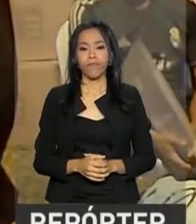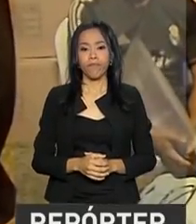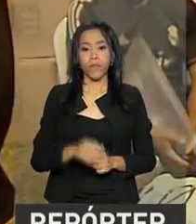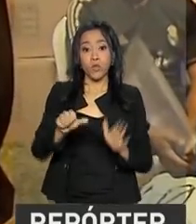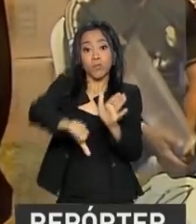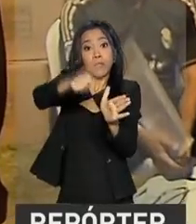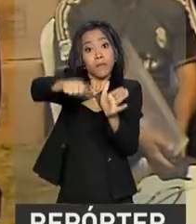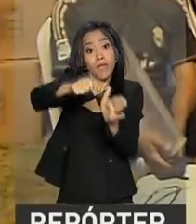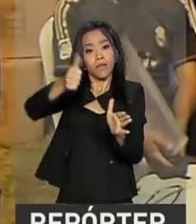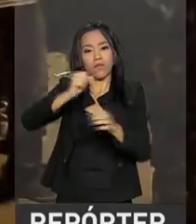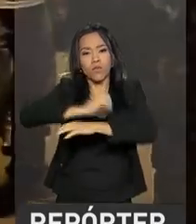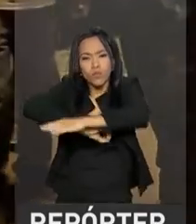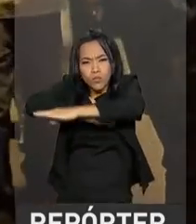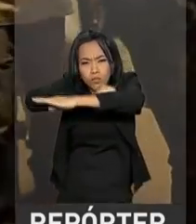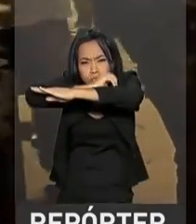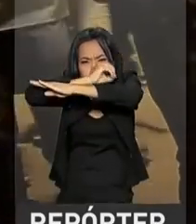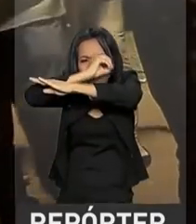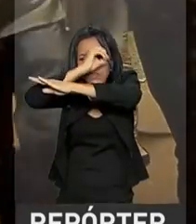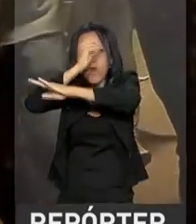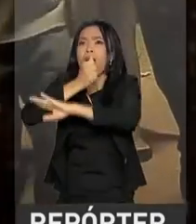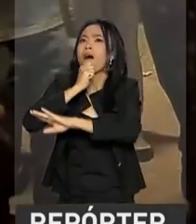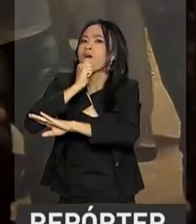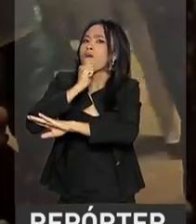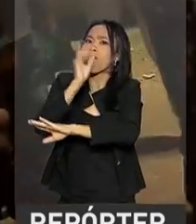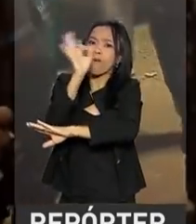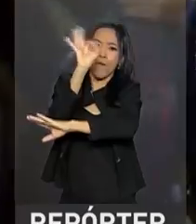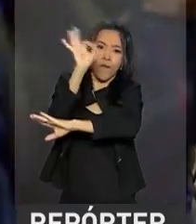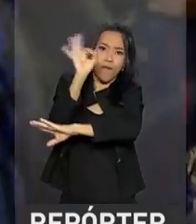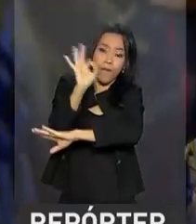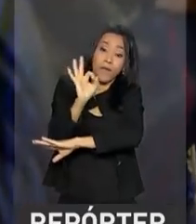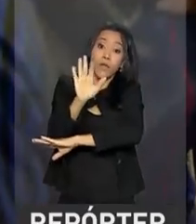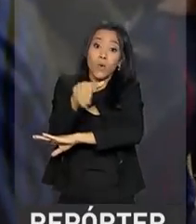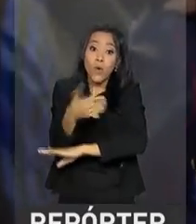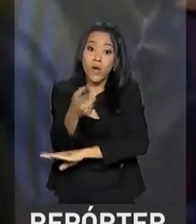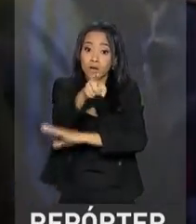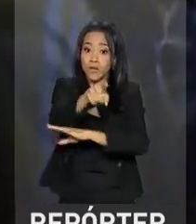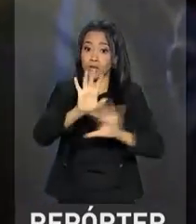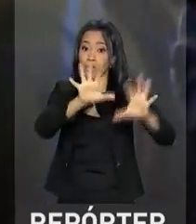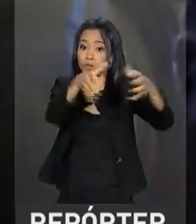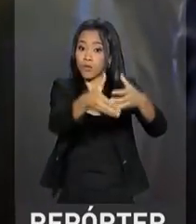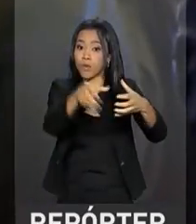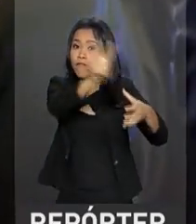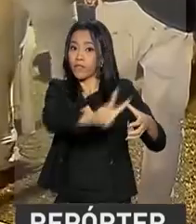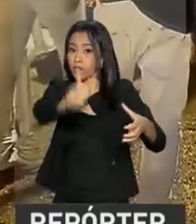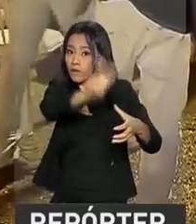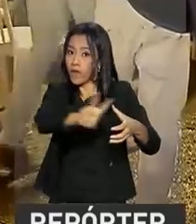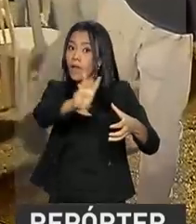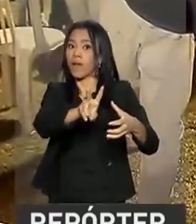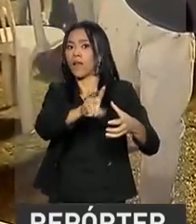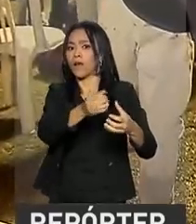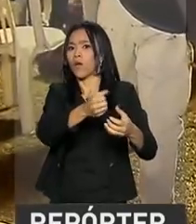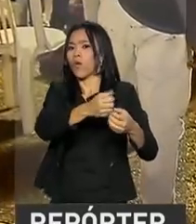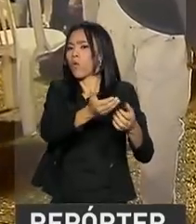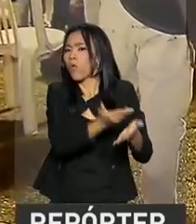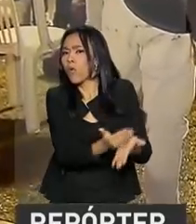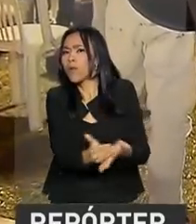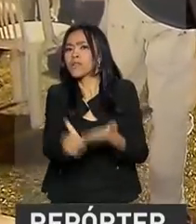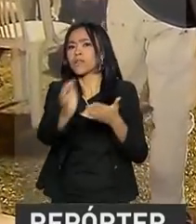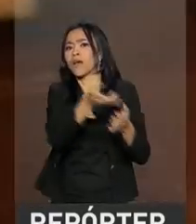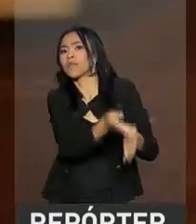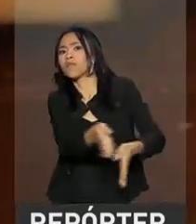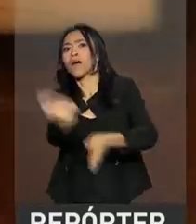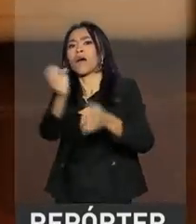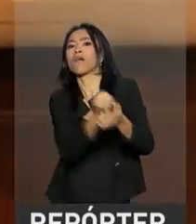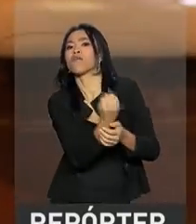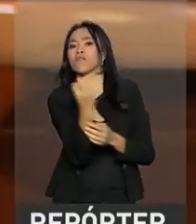Os primeiros raios de sol ainda nem tinham surgido no horizonte quando os imigrantes venezuelanos começaram a jornada rumo a São